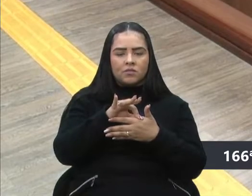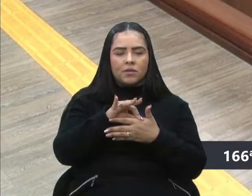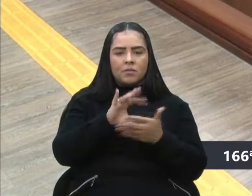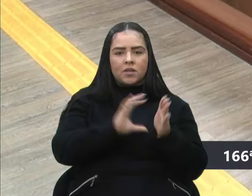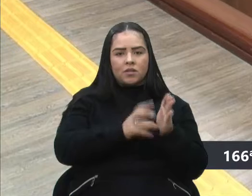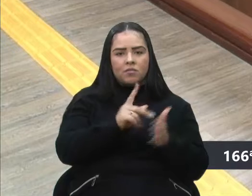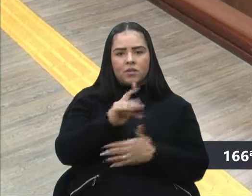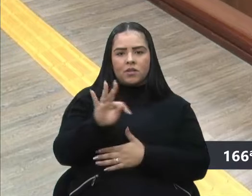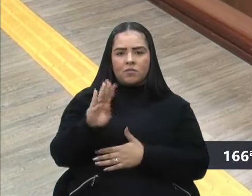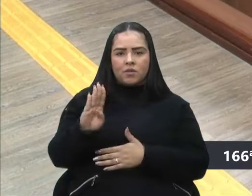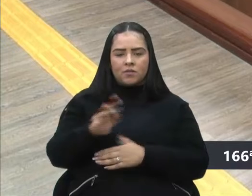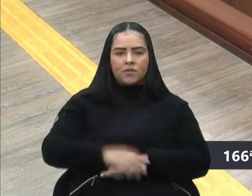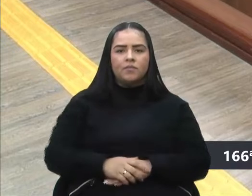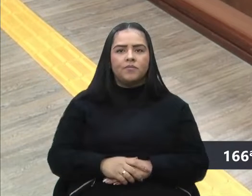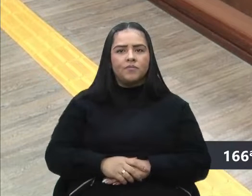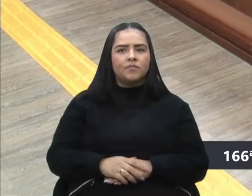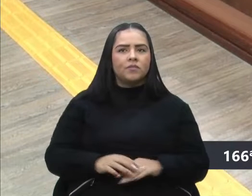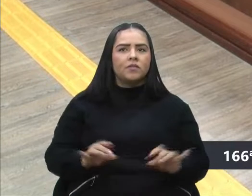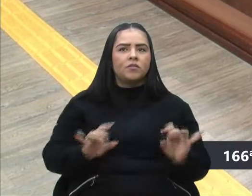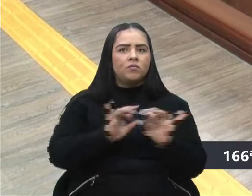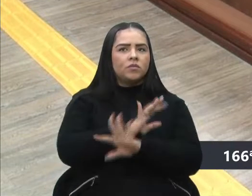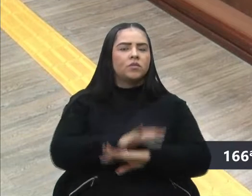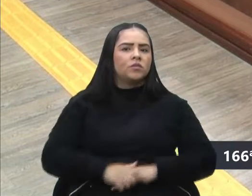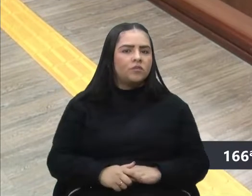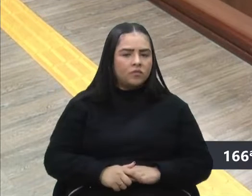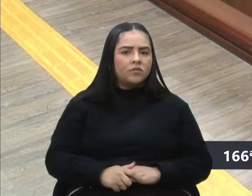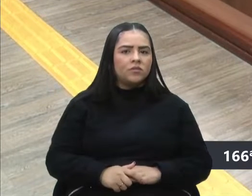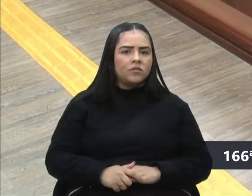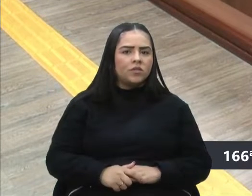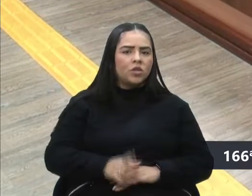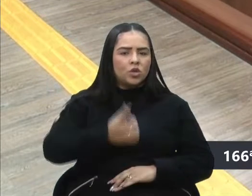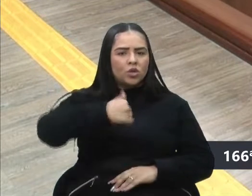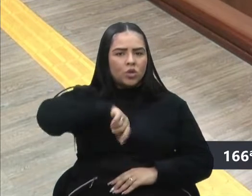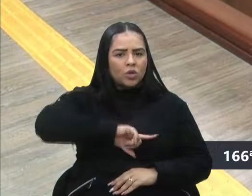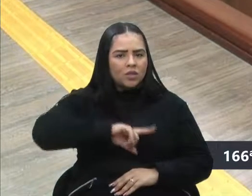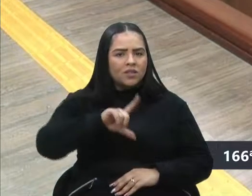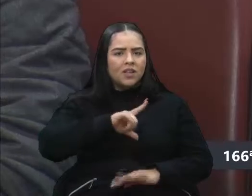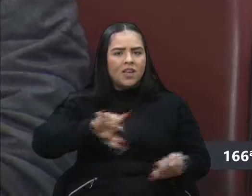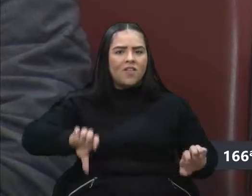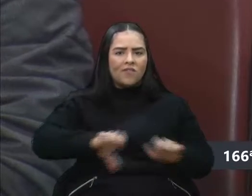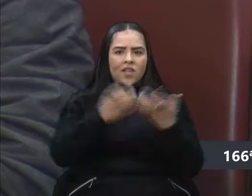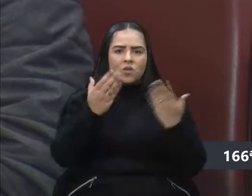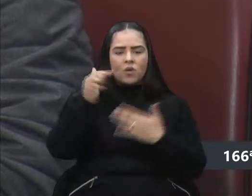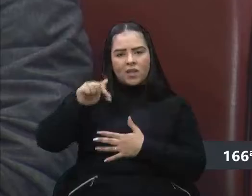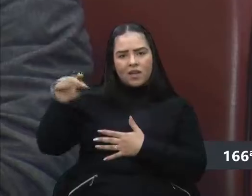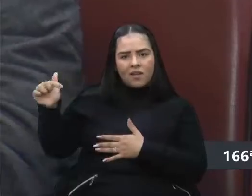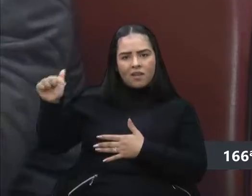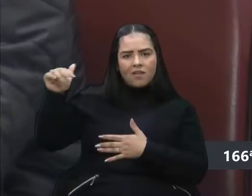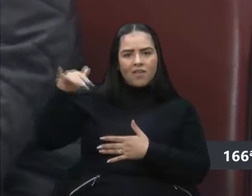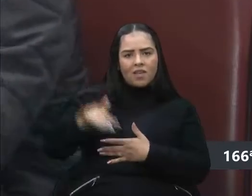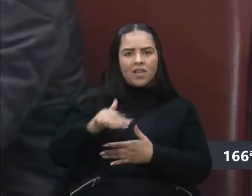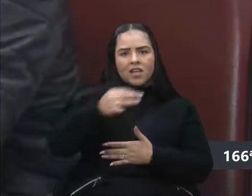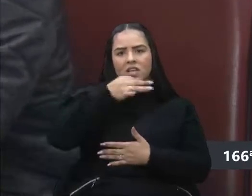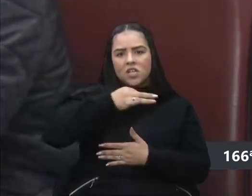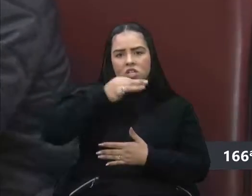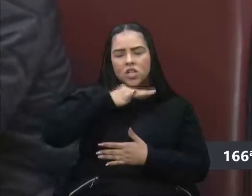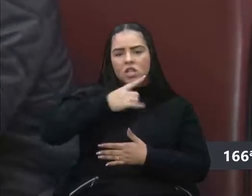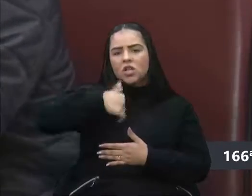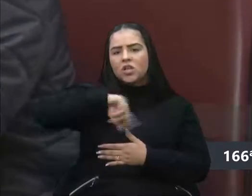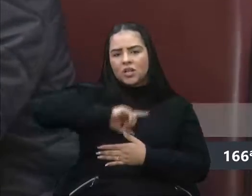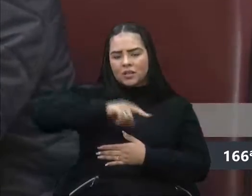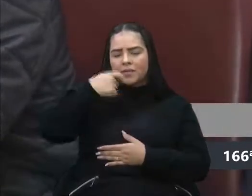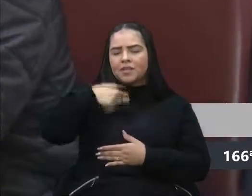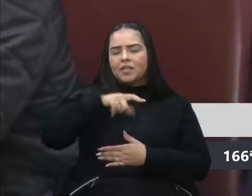bancada do PTB. Só para concluir, então quando a gente traz eventos para Caxias do Sul, vereador Ues, nós temos que ter uma